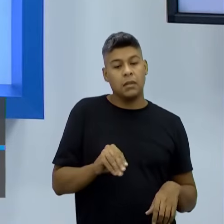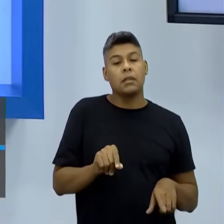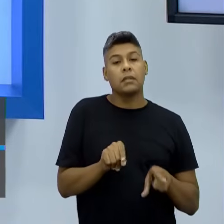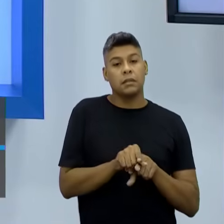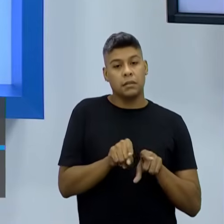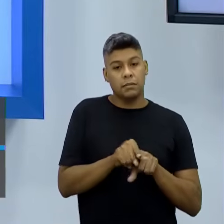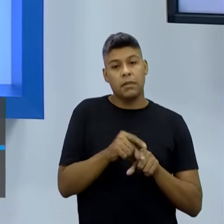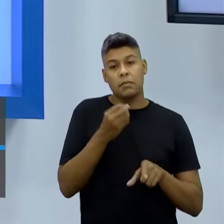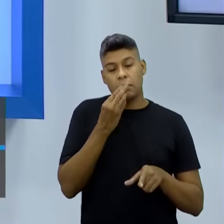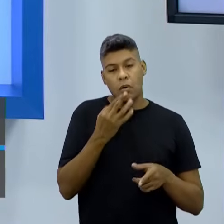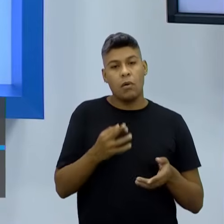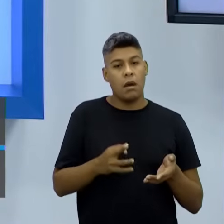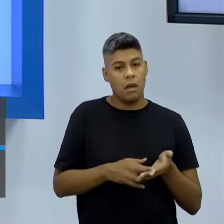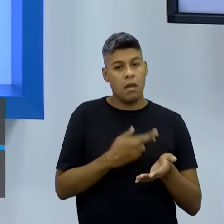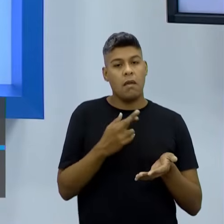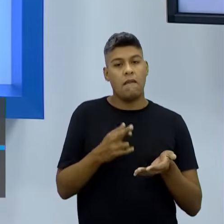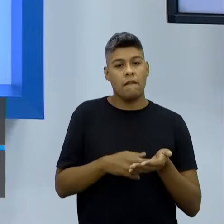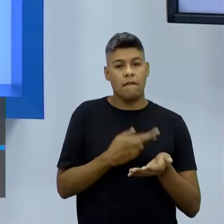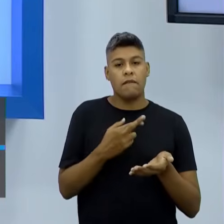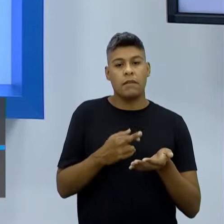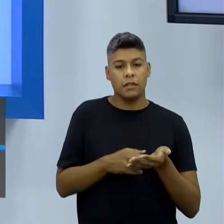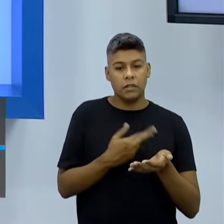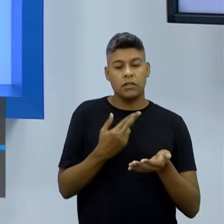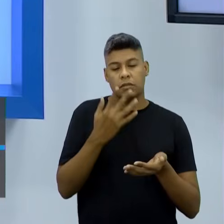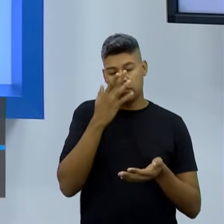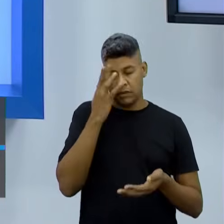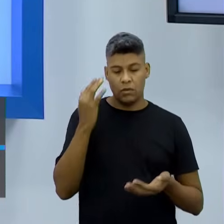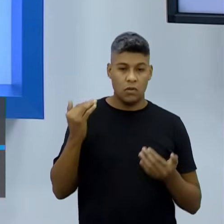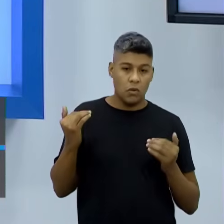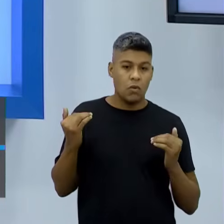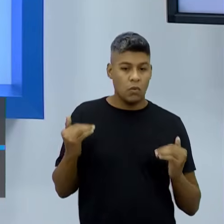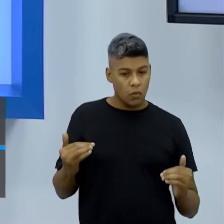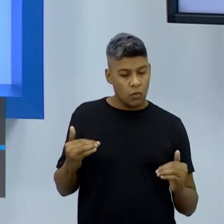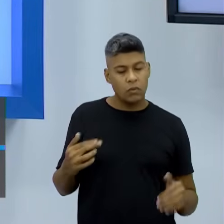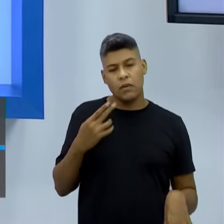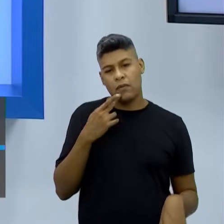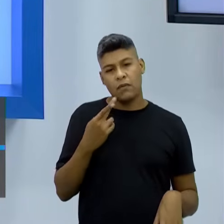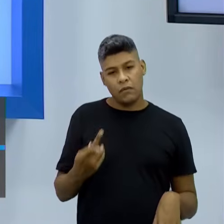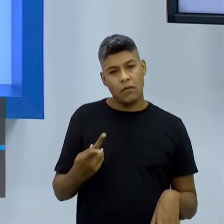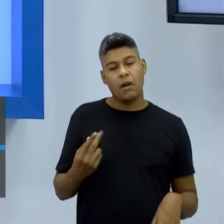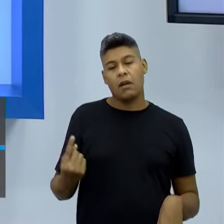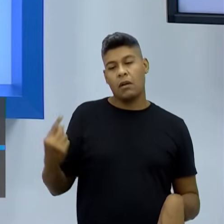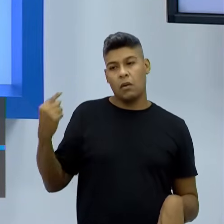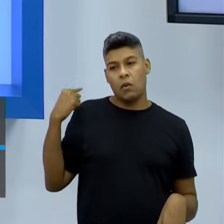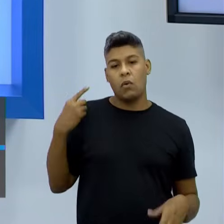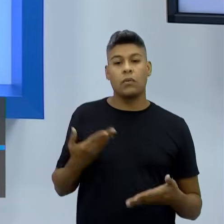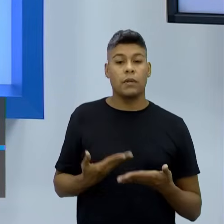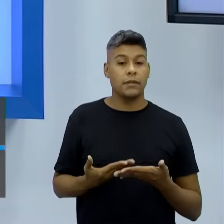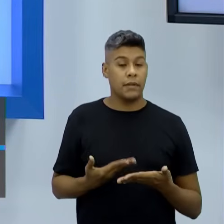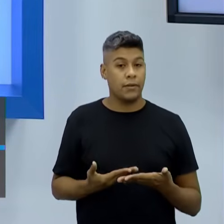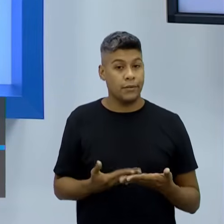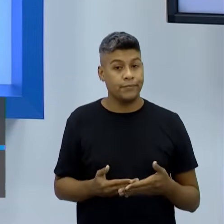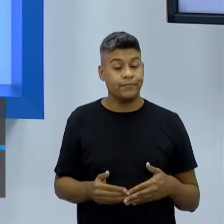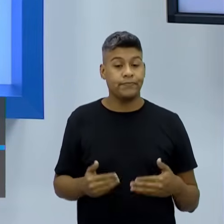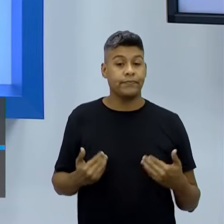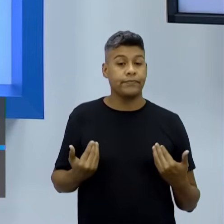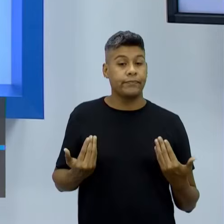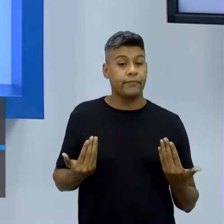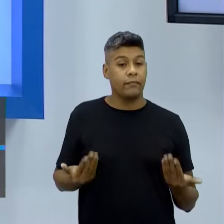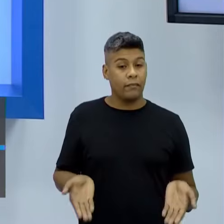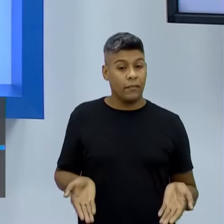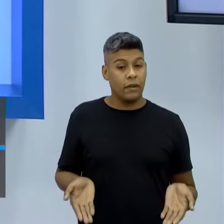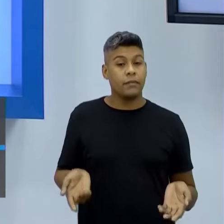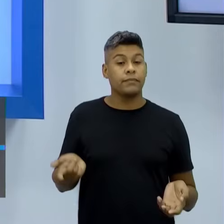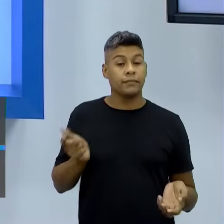boas revistas, em revistas confiáveis, né, que a gente tanto falou nas nossas últimas aulas. E aí, gente, né,